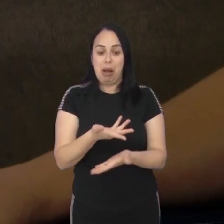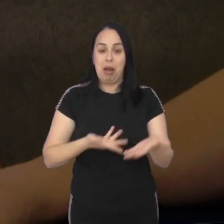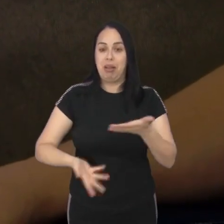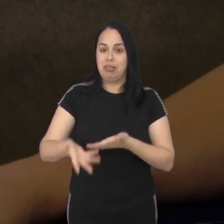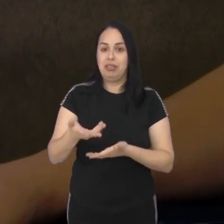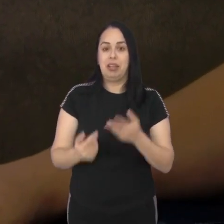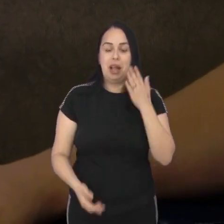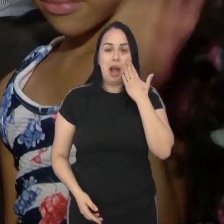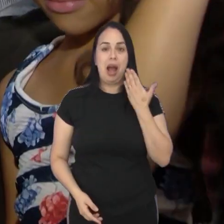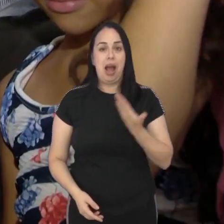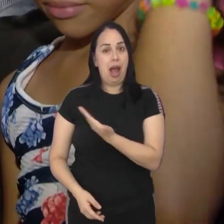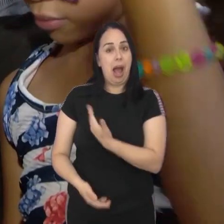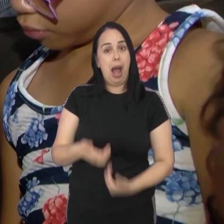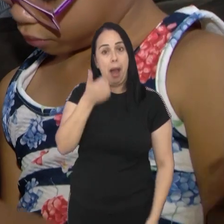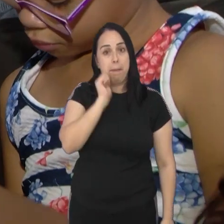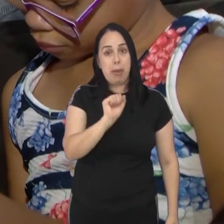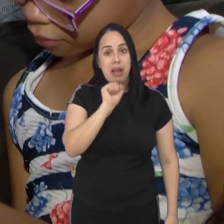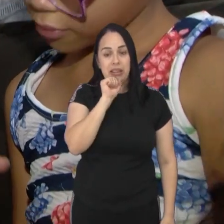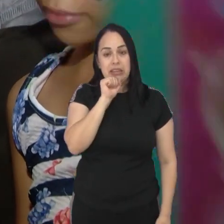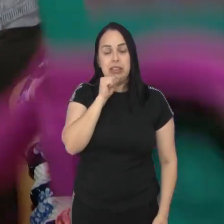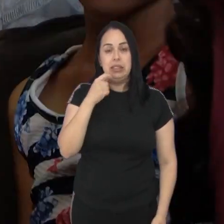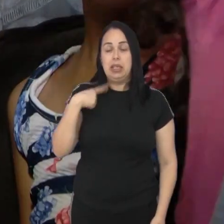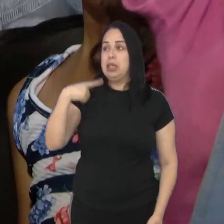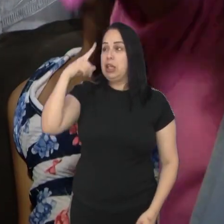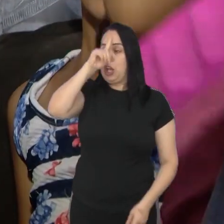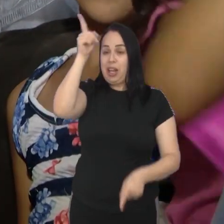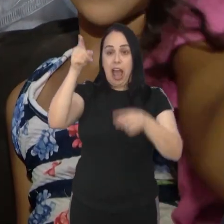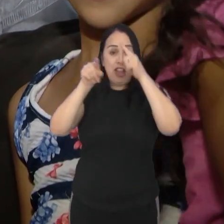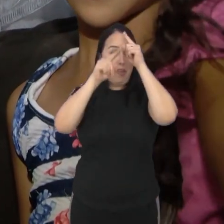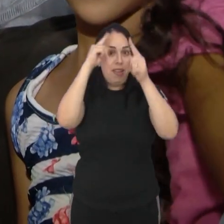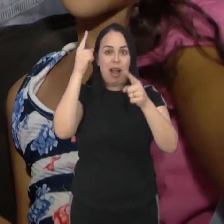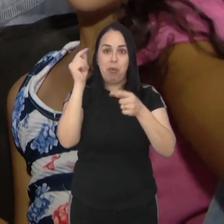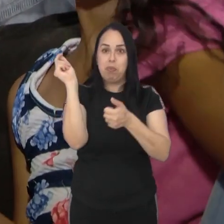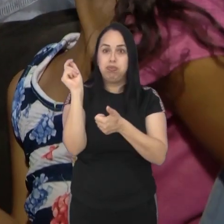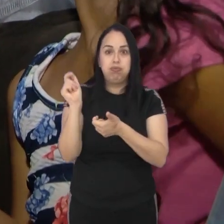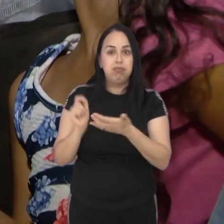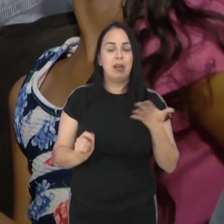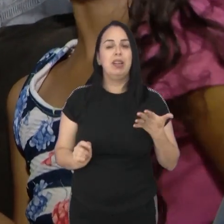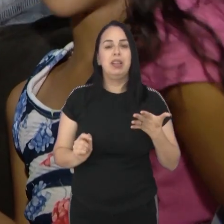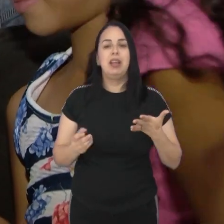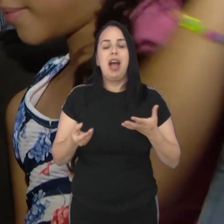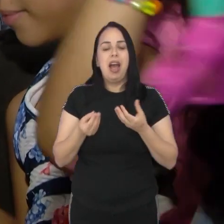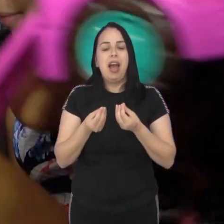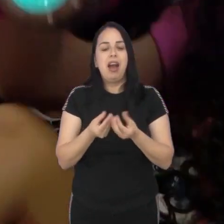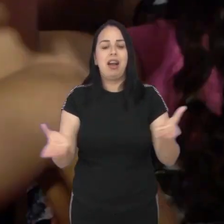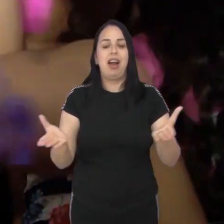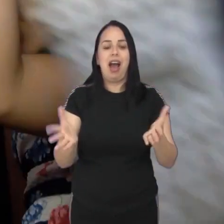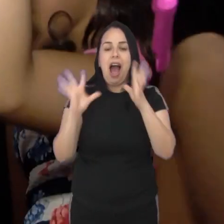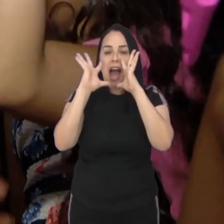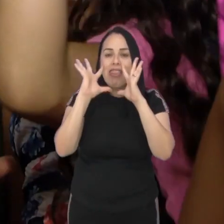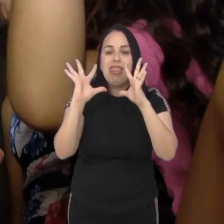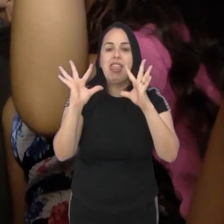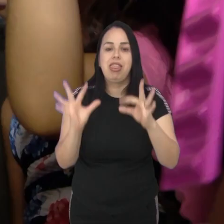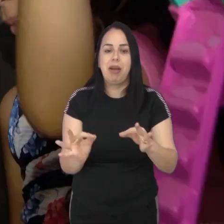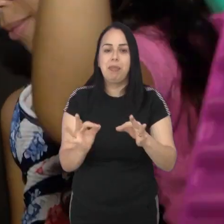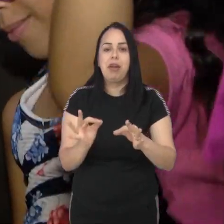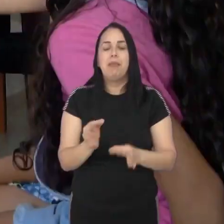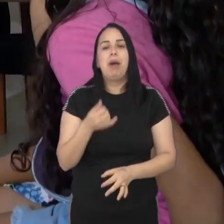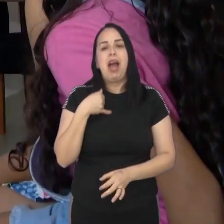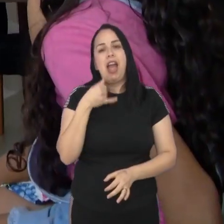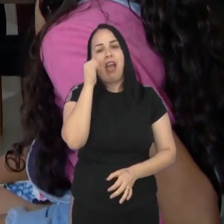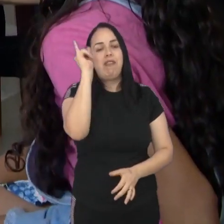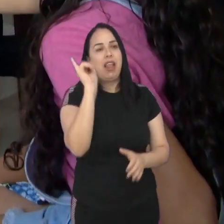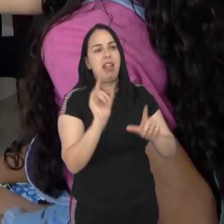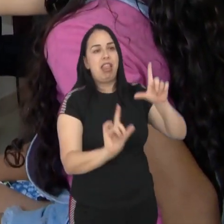entreter os pequenos, a Eliane, mãe da Elisa, põe a criatividade em dia. A intenção é entreter as crianças para que